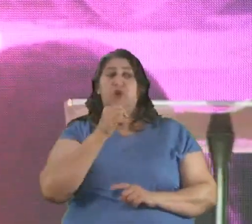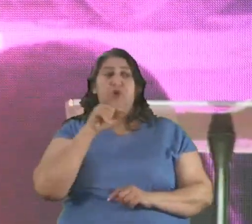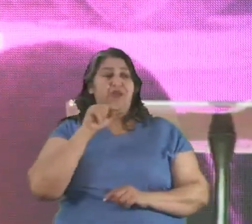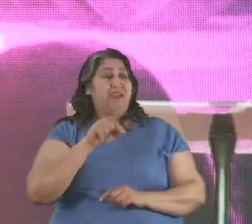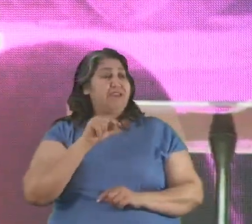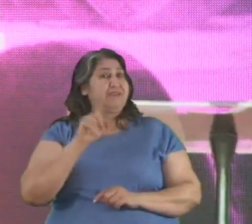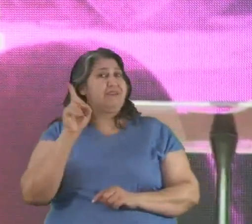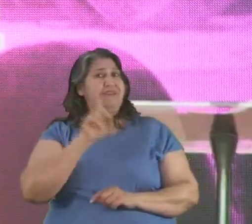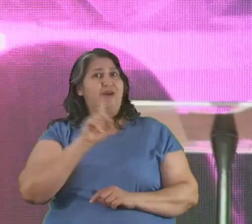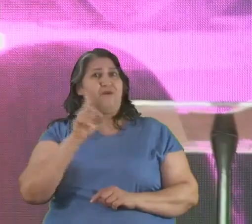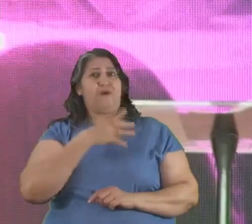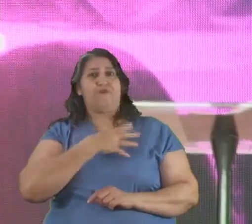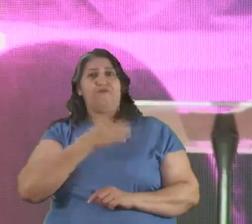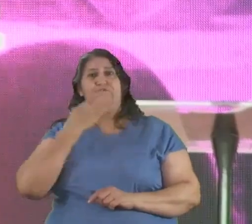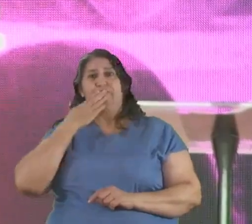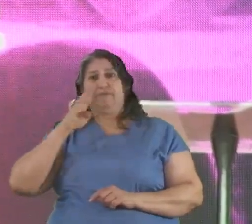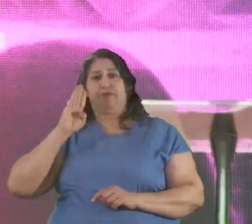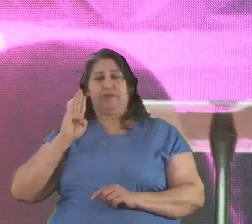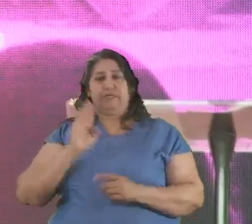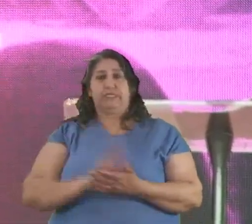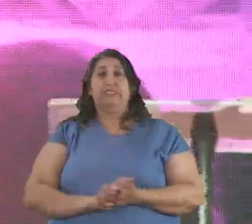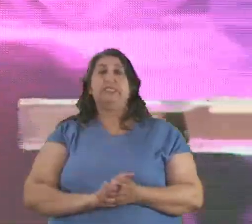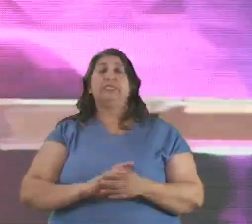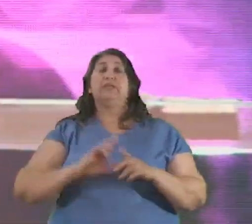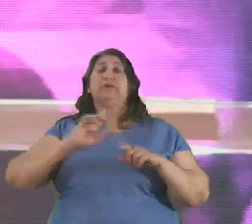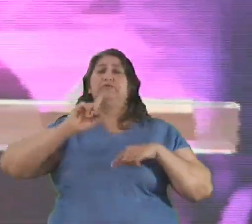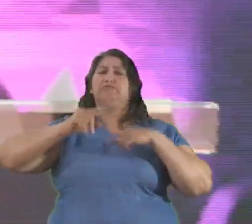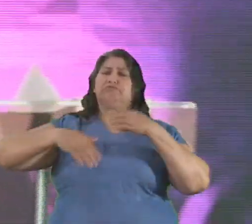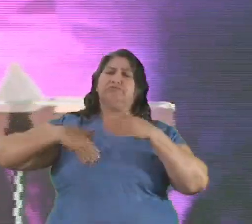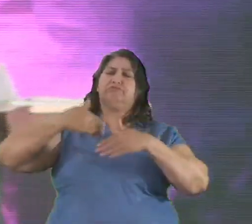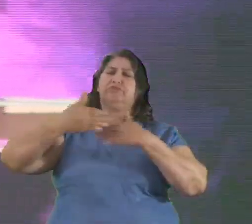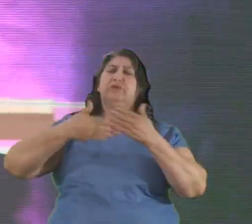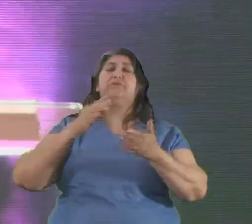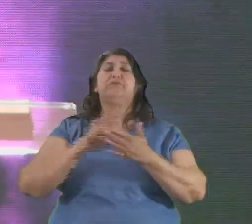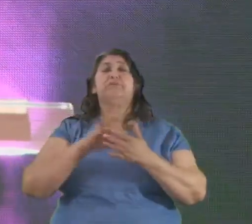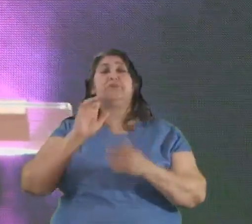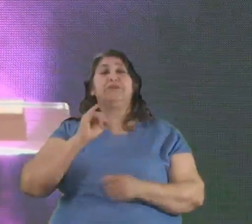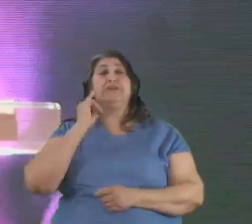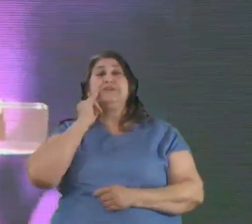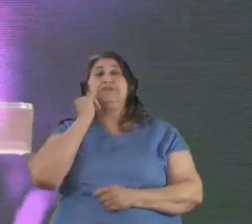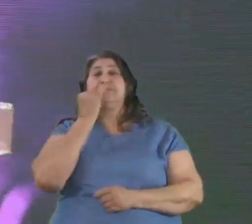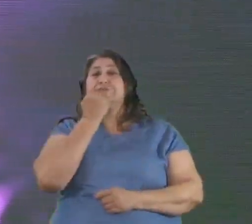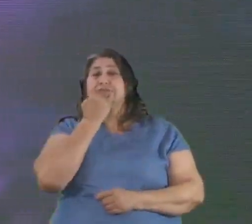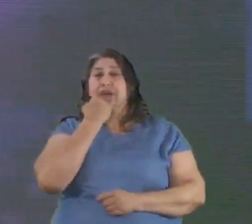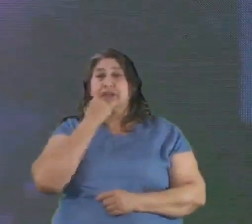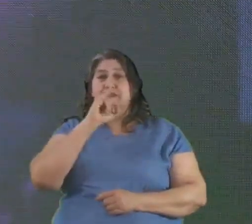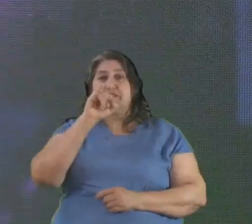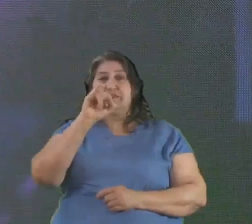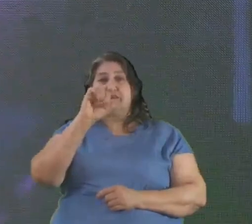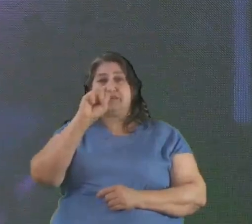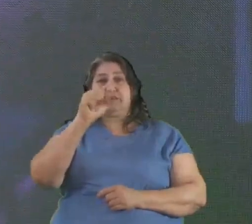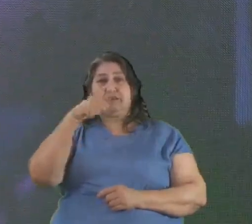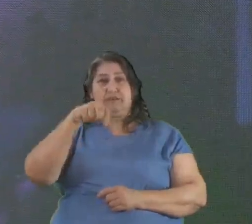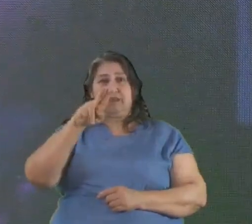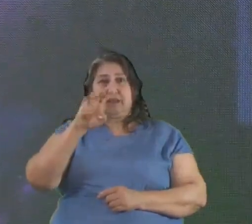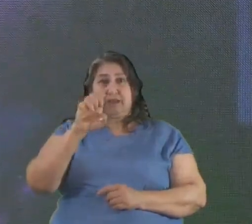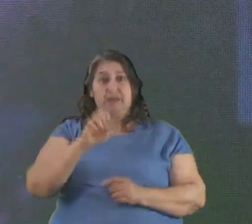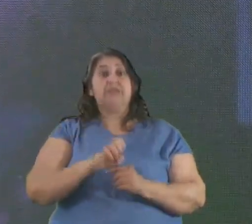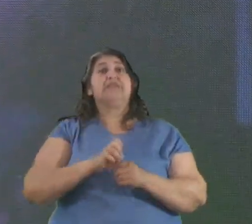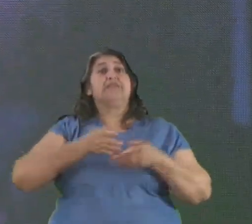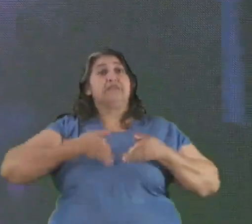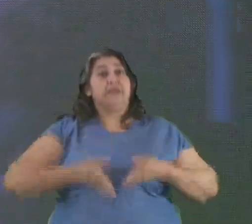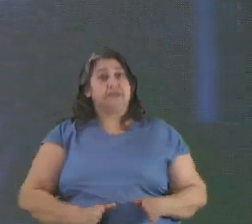o filho da promessa. E quando Isaque nasceu, a Bíblia diz então que Ismael